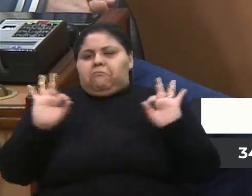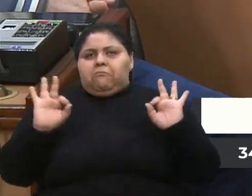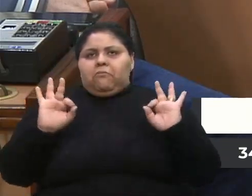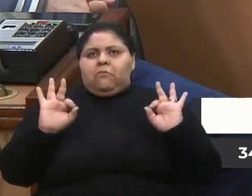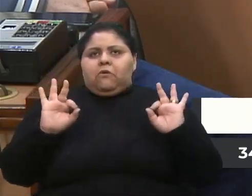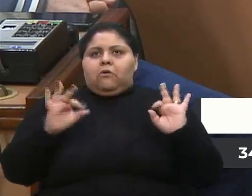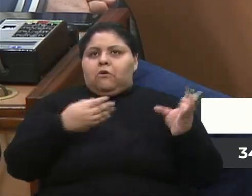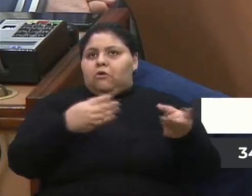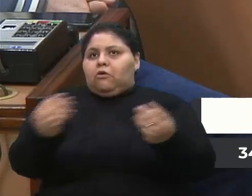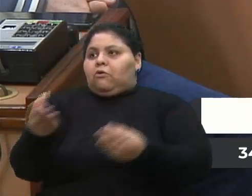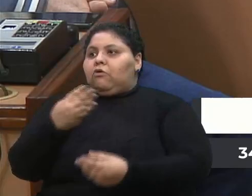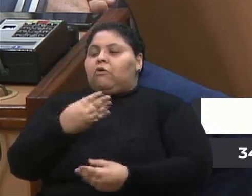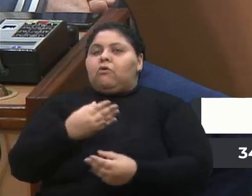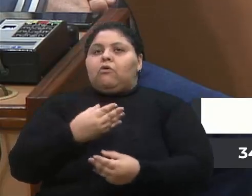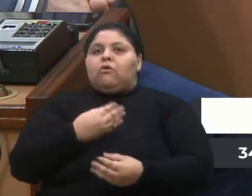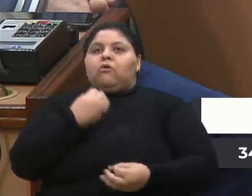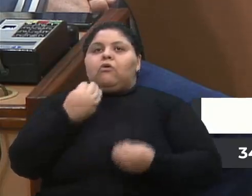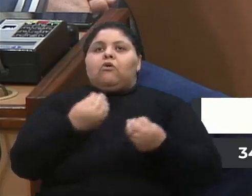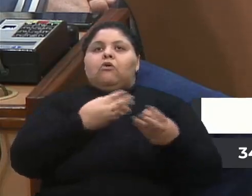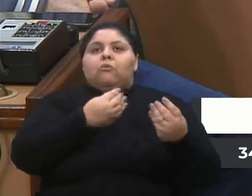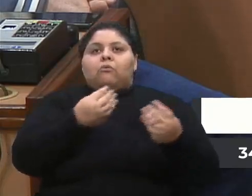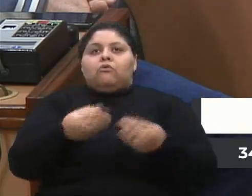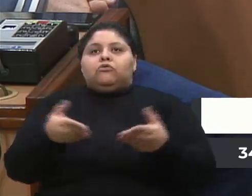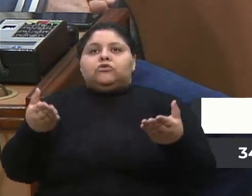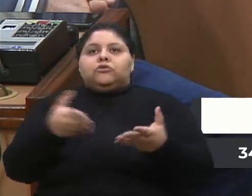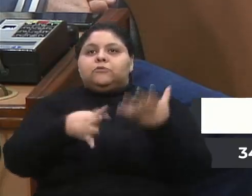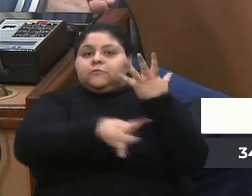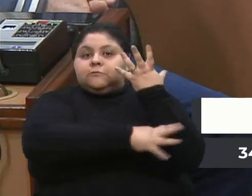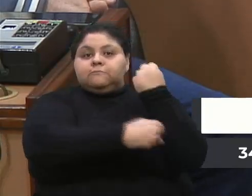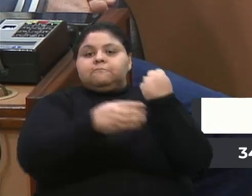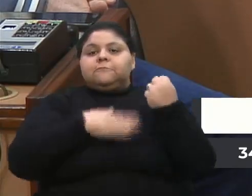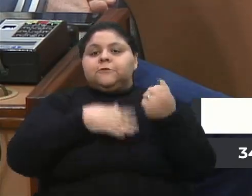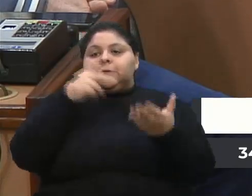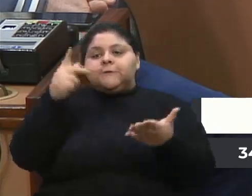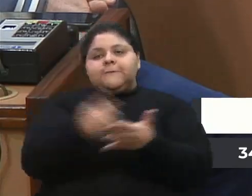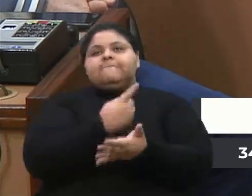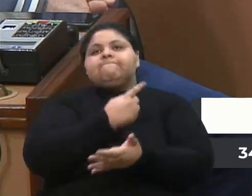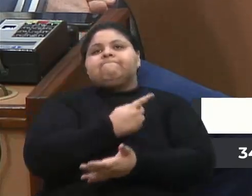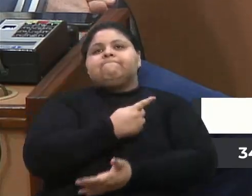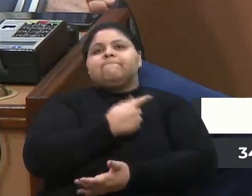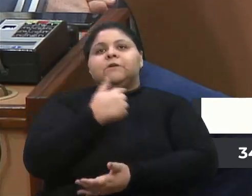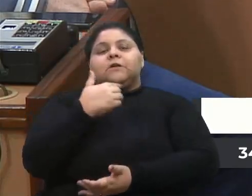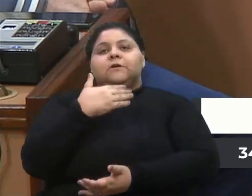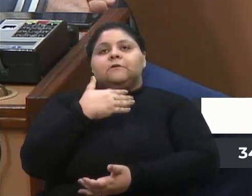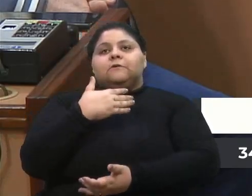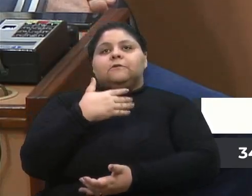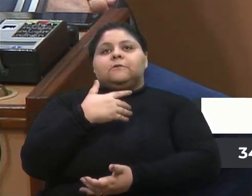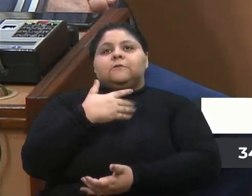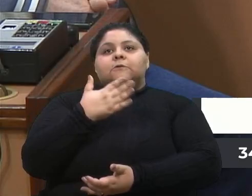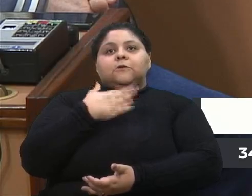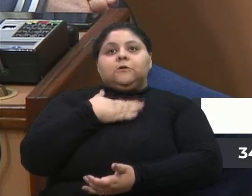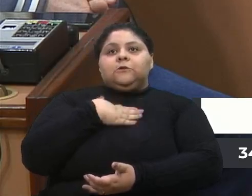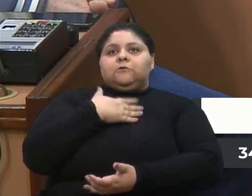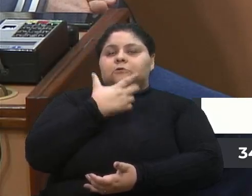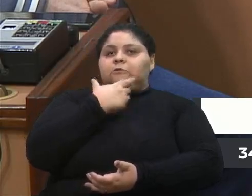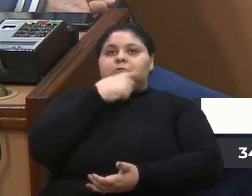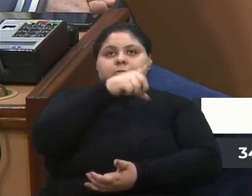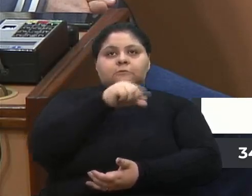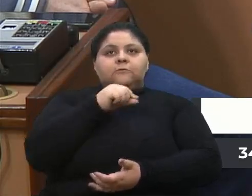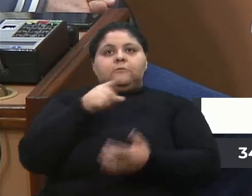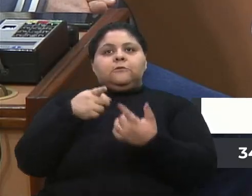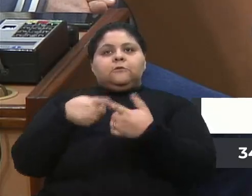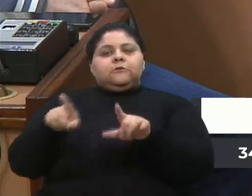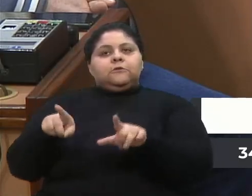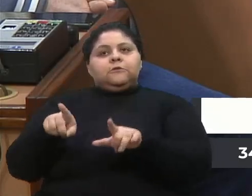talvez já fizeram o seu aborto, vão dizer que eu estou errada, porque o dedo na consciência... E não sou eu que tenho que julgar, mas vão ser